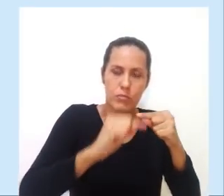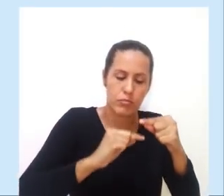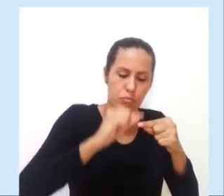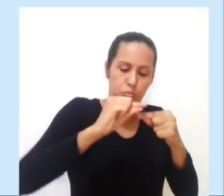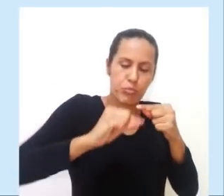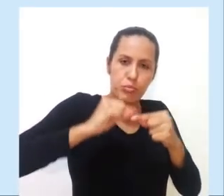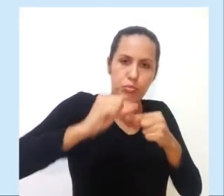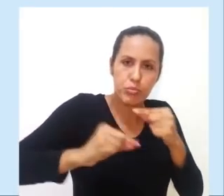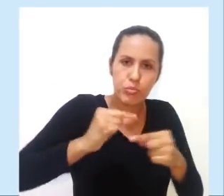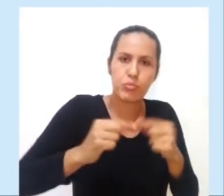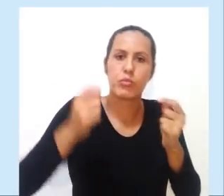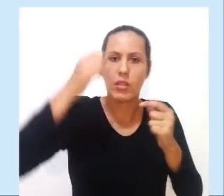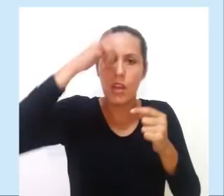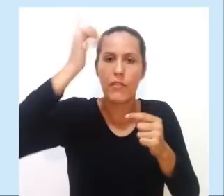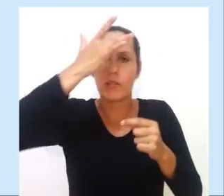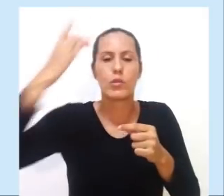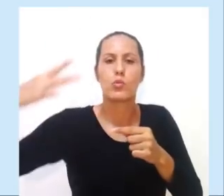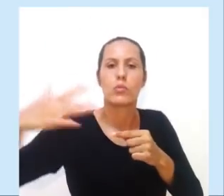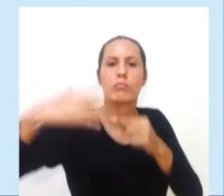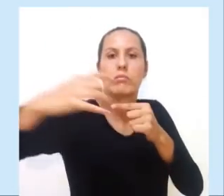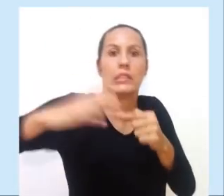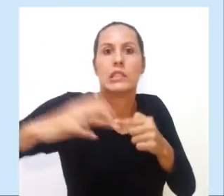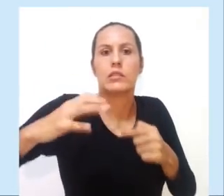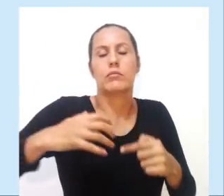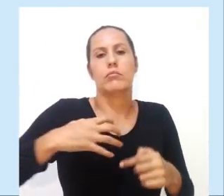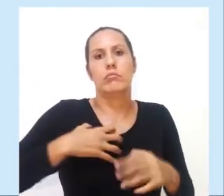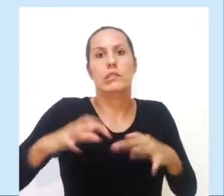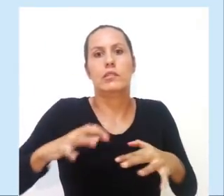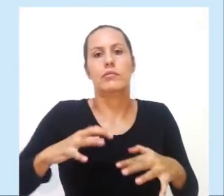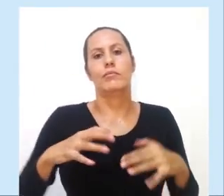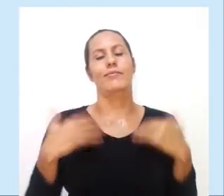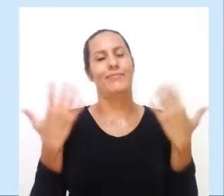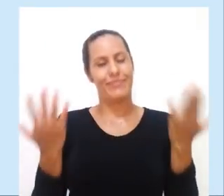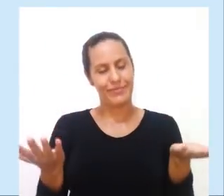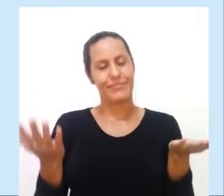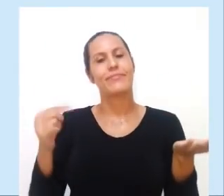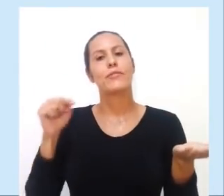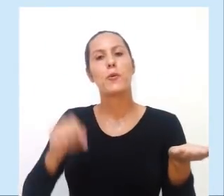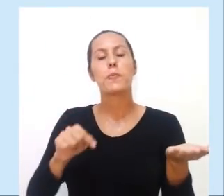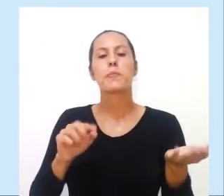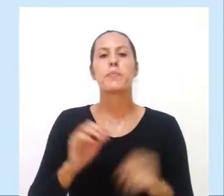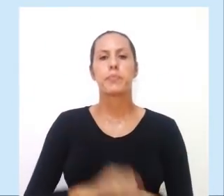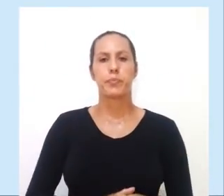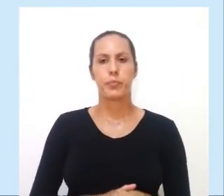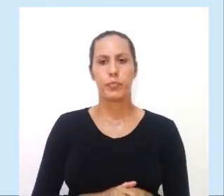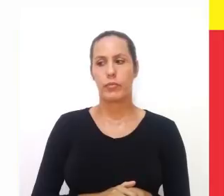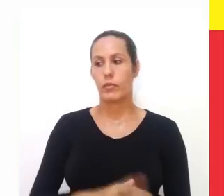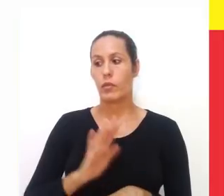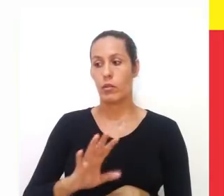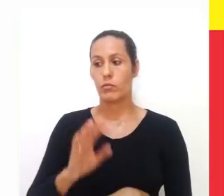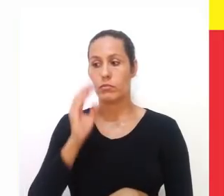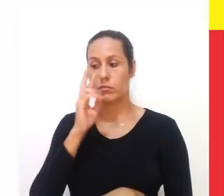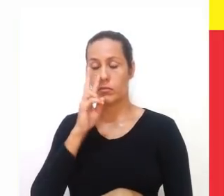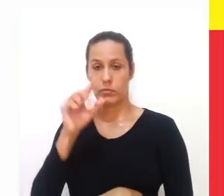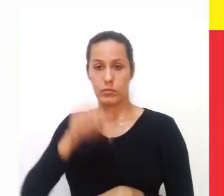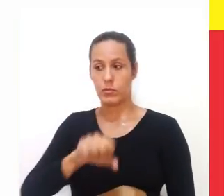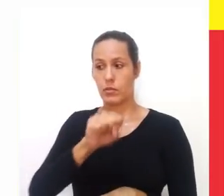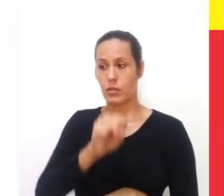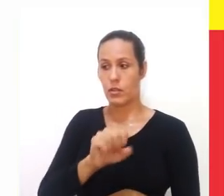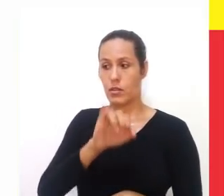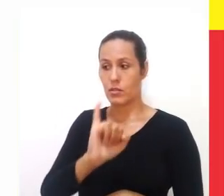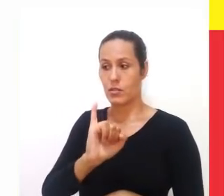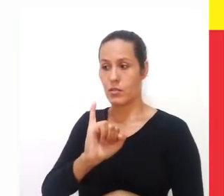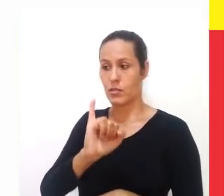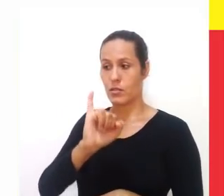porque vai isolar e de forma que ninguém vai chegar a levar choque, certo? Então, intensidade. No